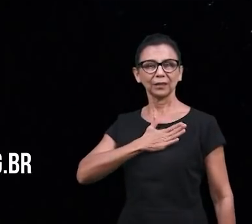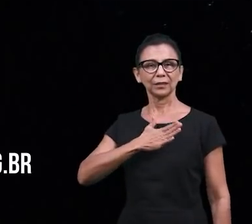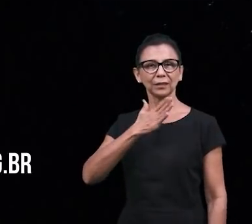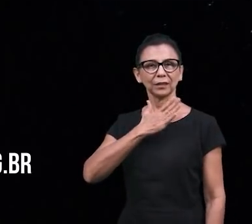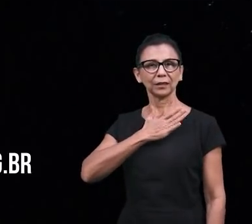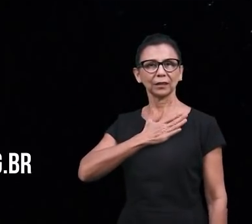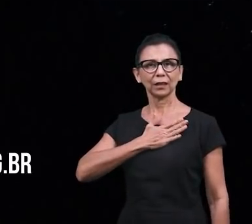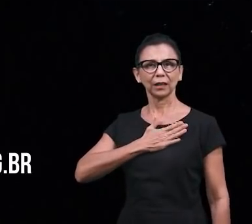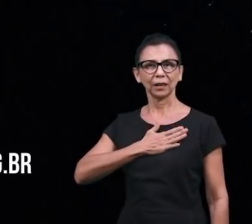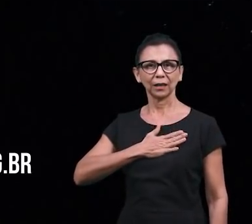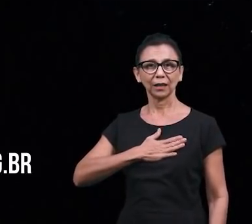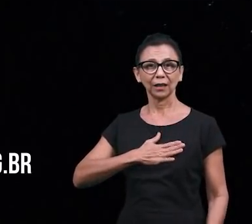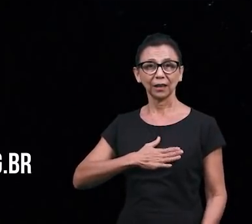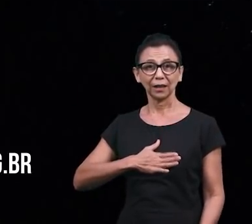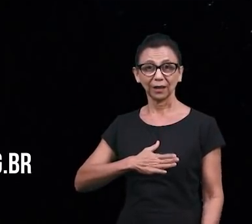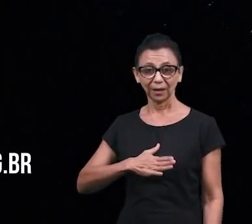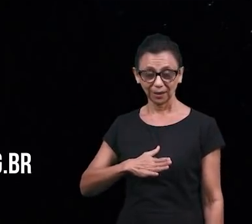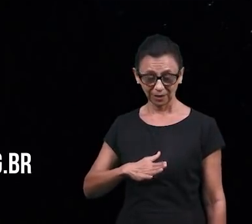conforta e